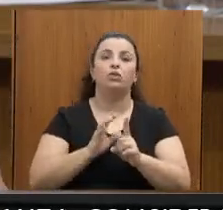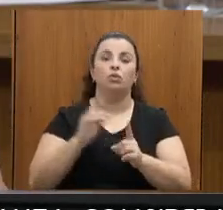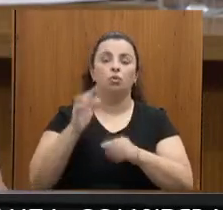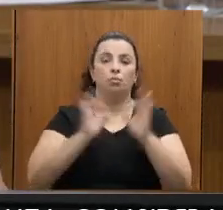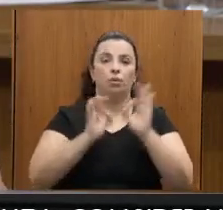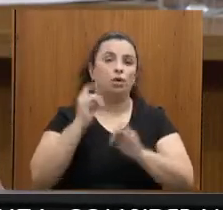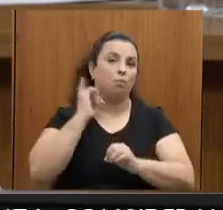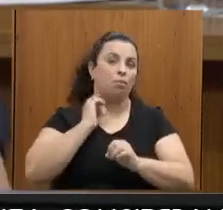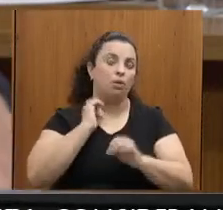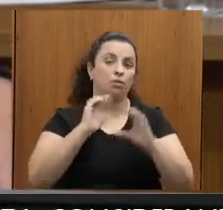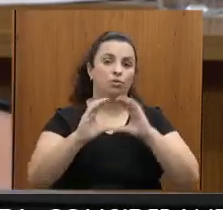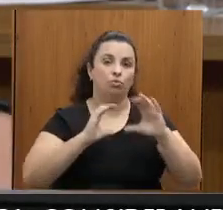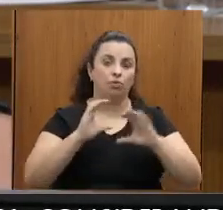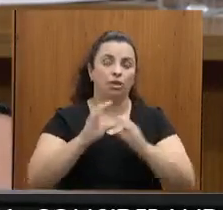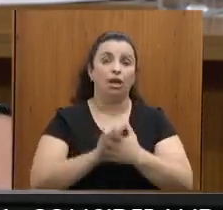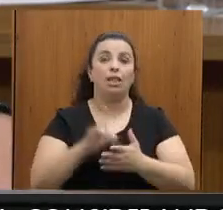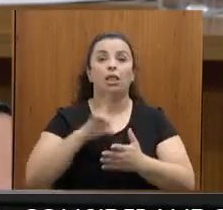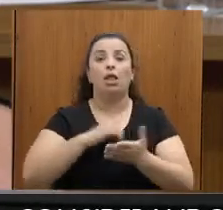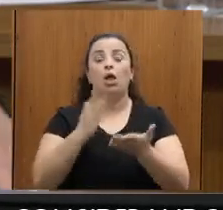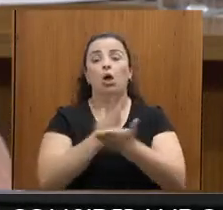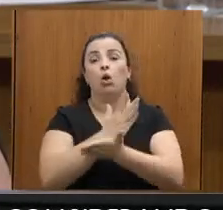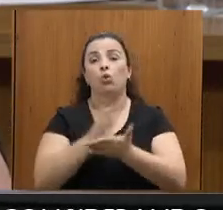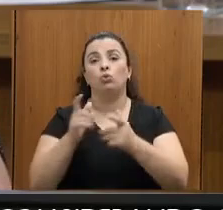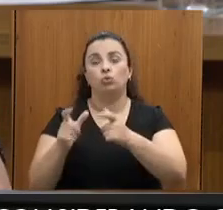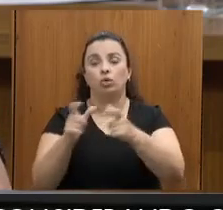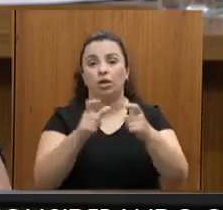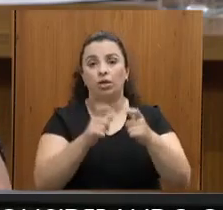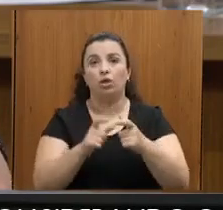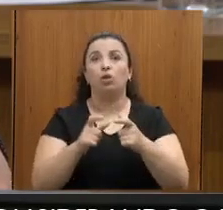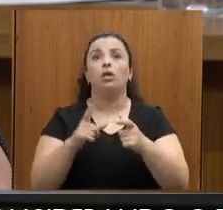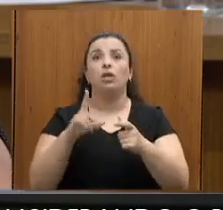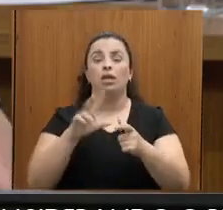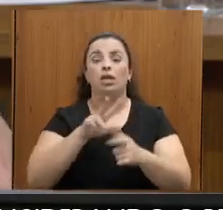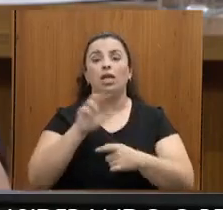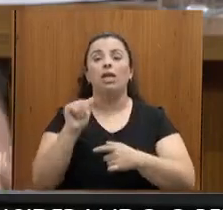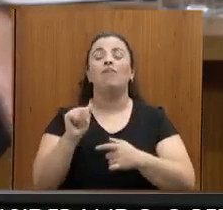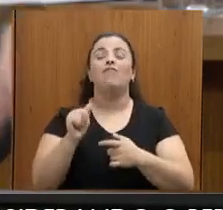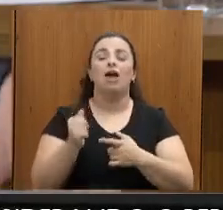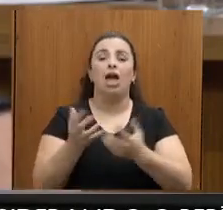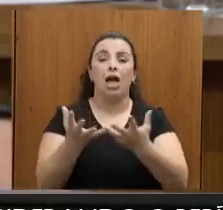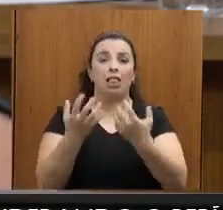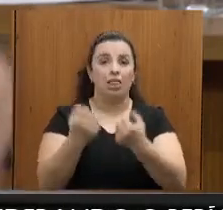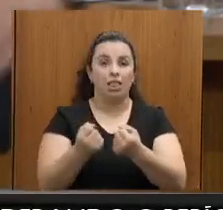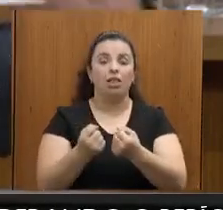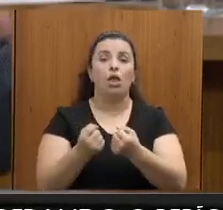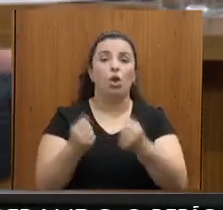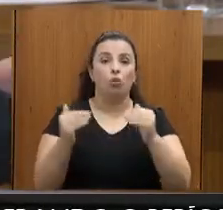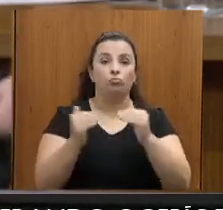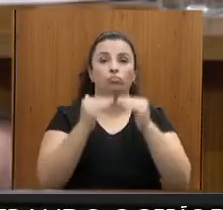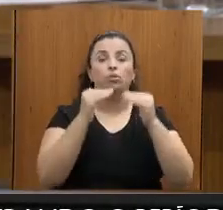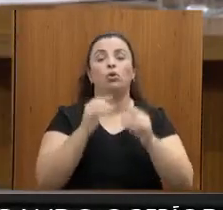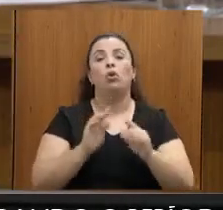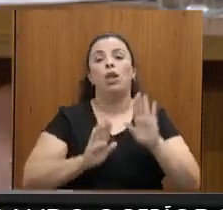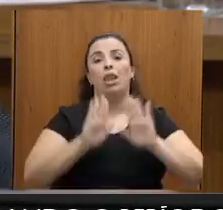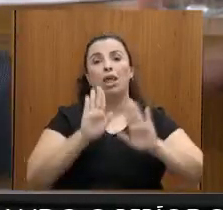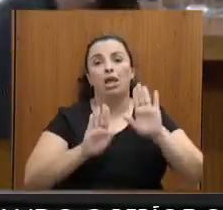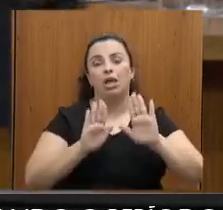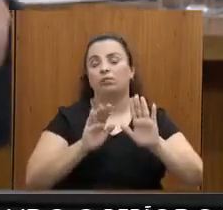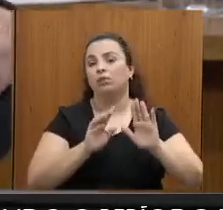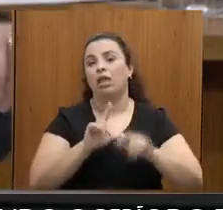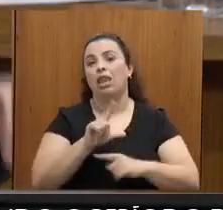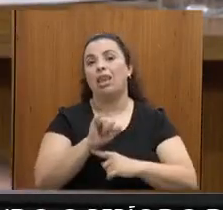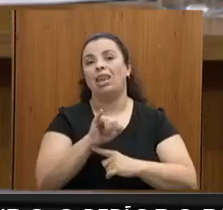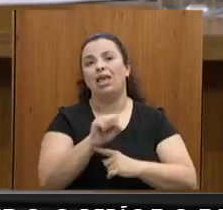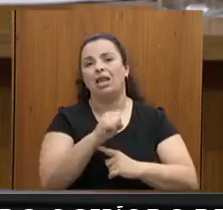localidades que estavam no nosso planejamento atendidas pelo leilão do 5G e estamos preparando uma nova etapa do Minas Comunica a